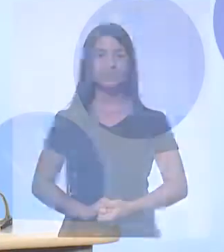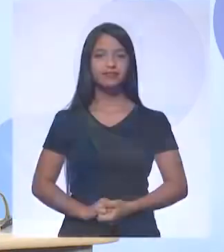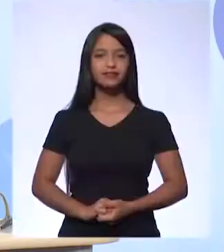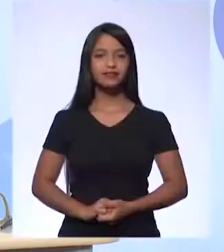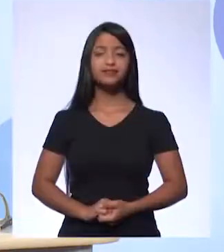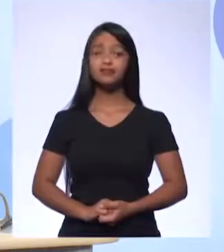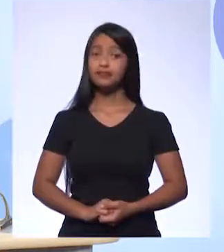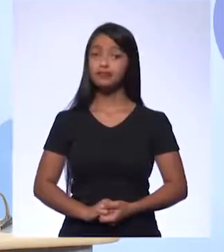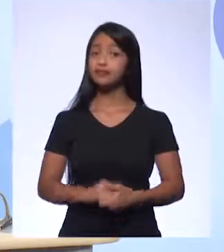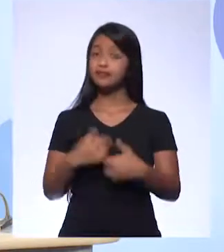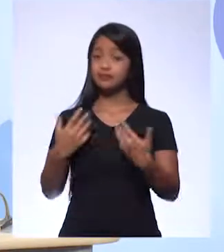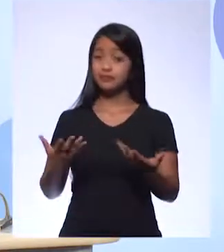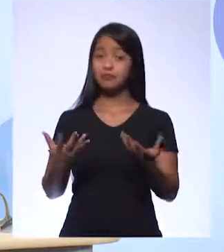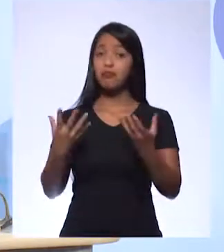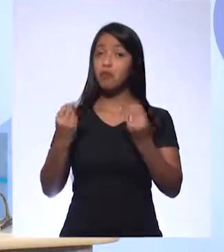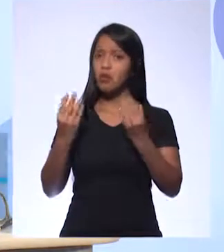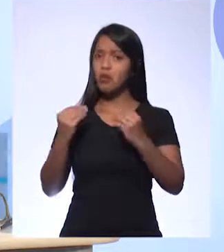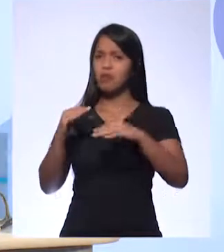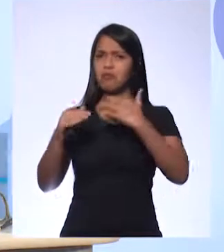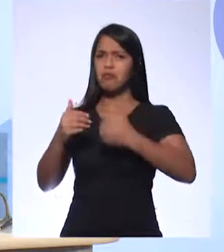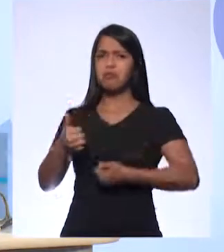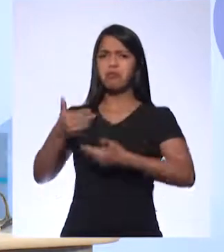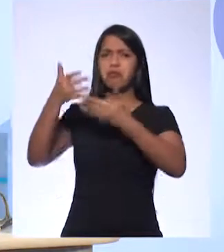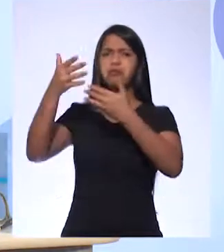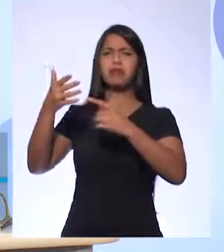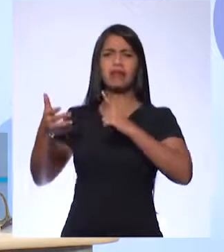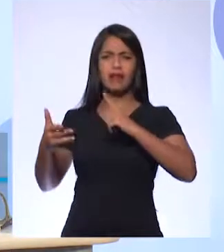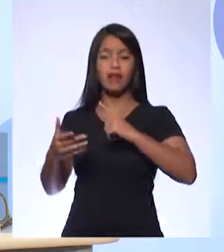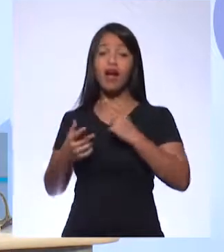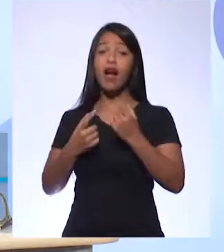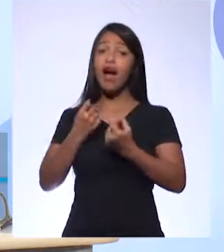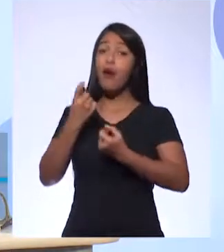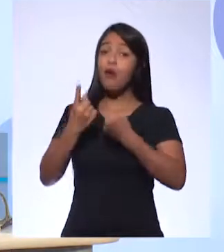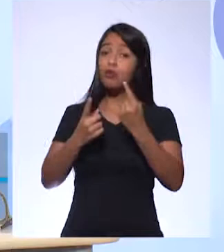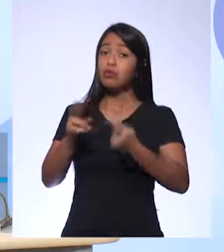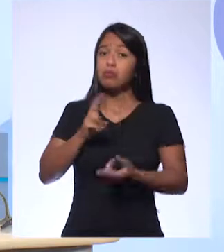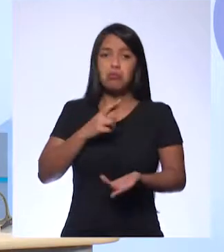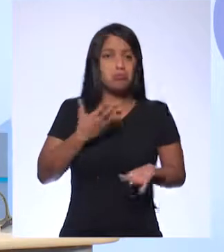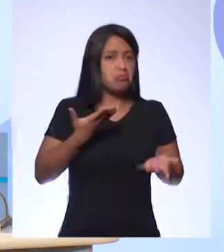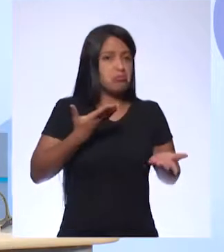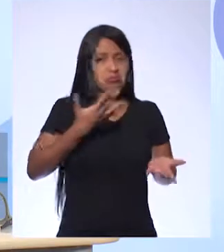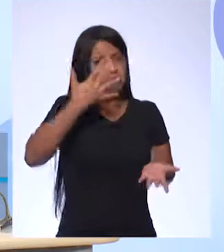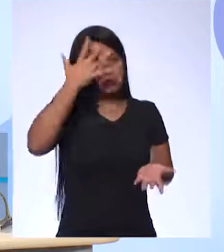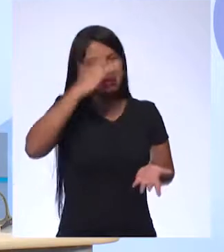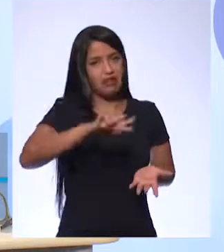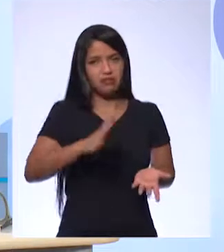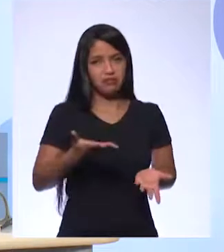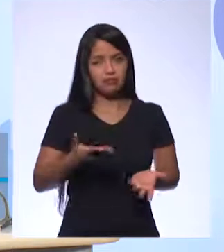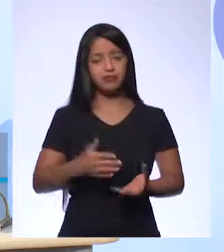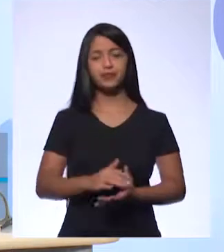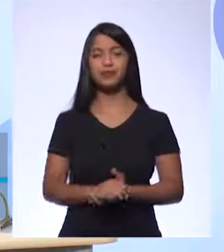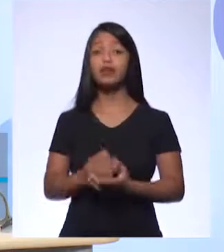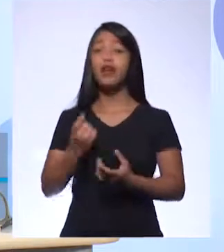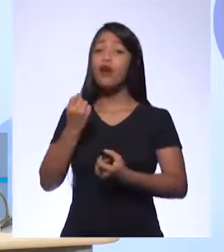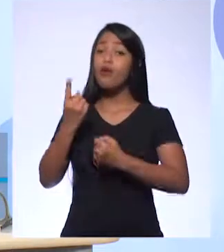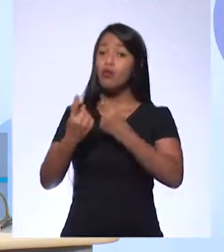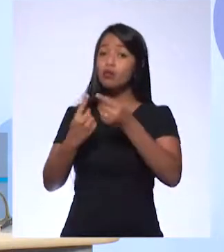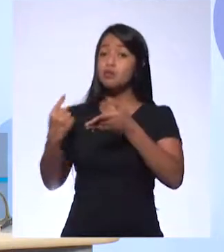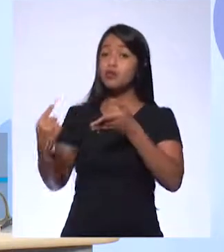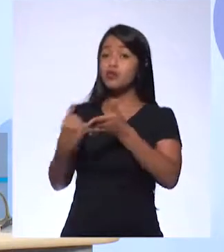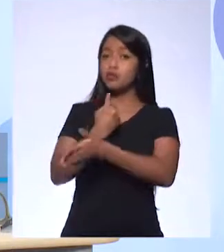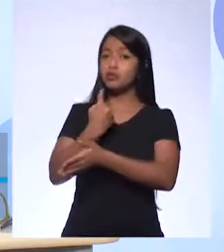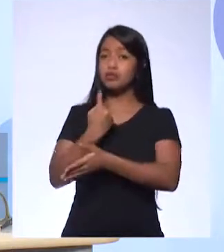Professor, tenho várias contribuições aqui, algumas negacionistas, tipo, não sei, tem algumas interrogatórias,